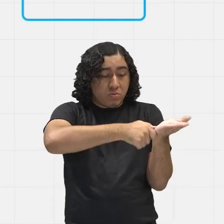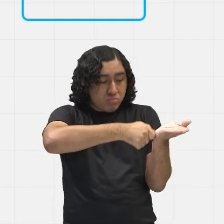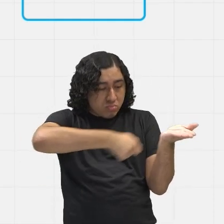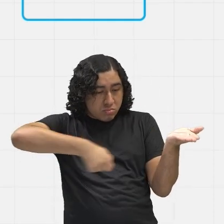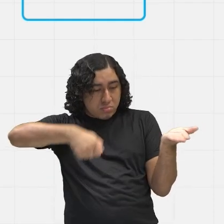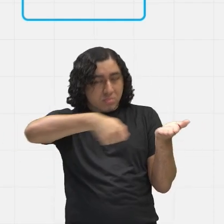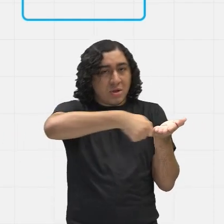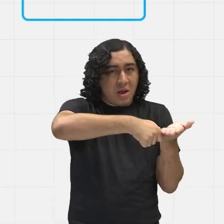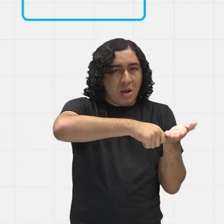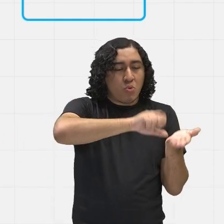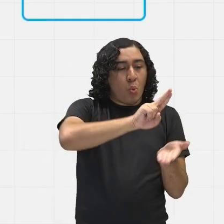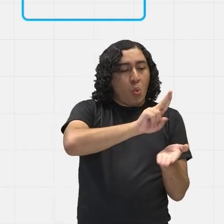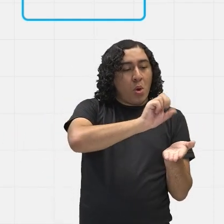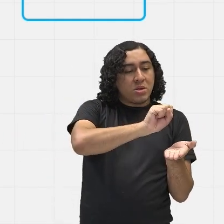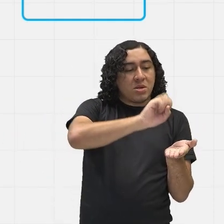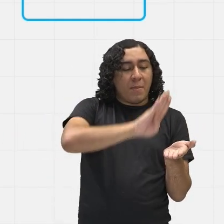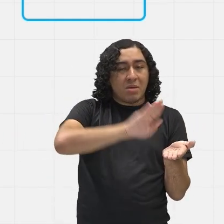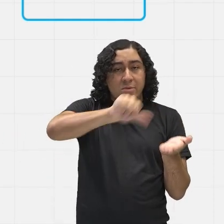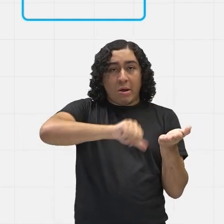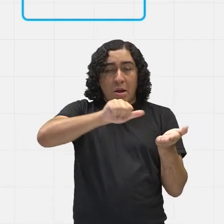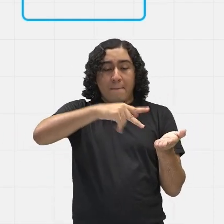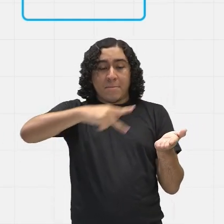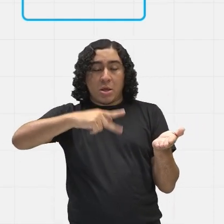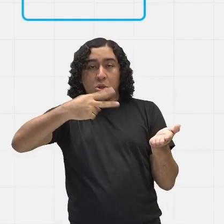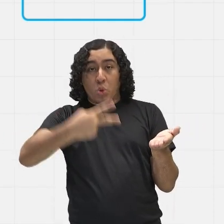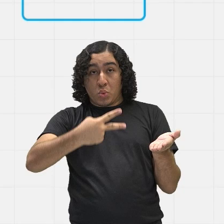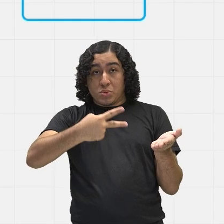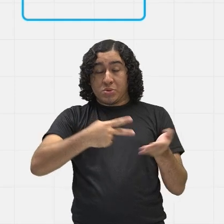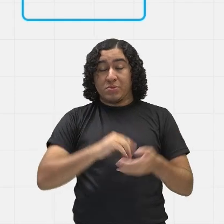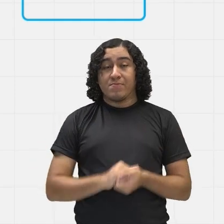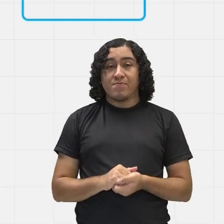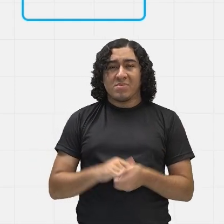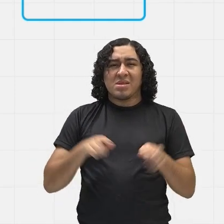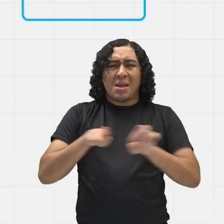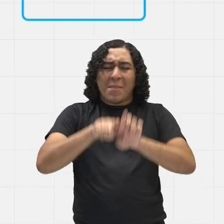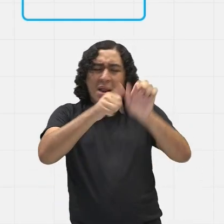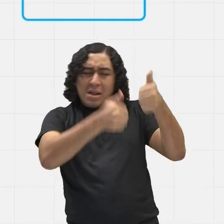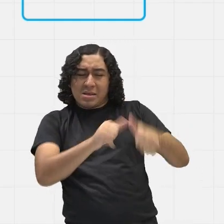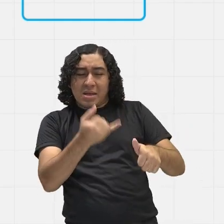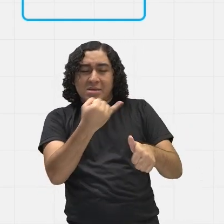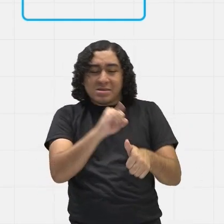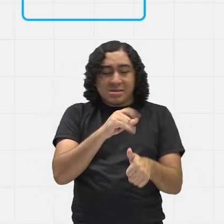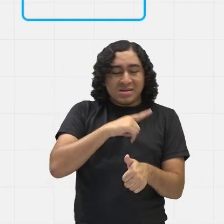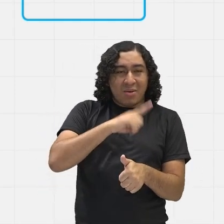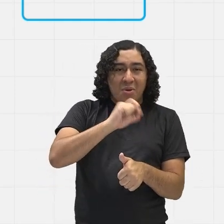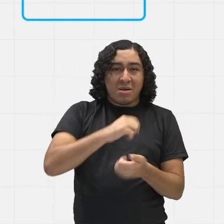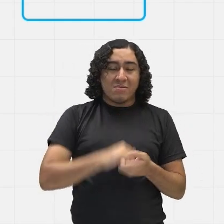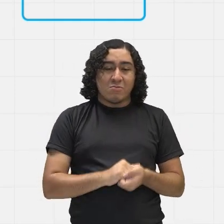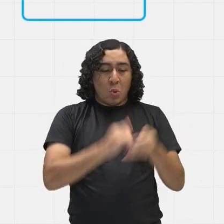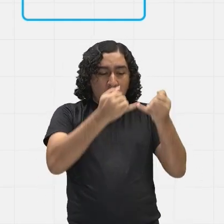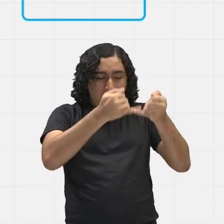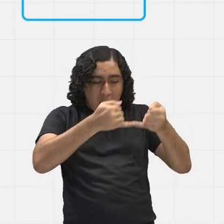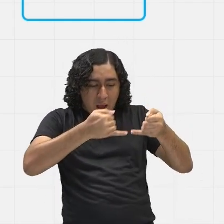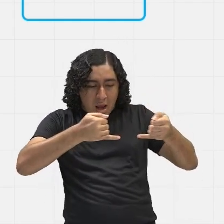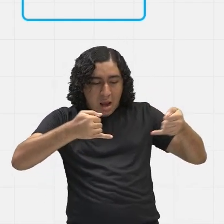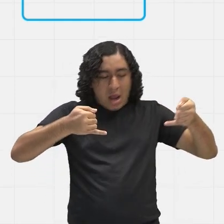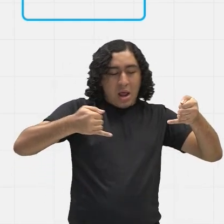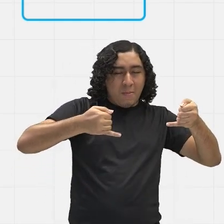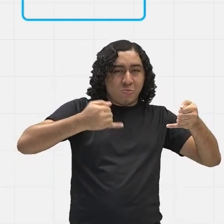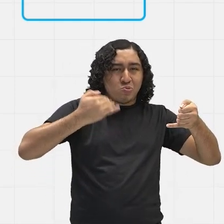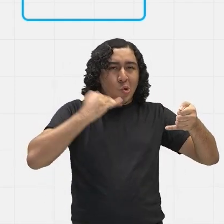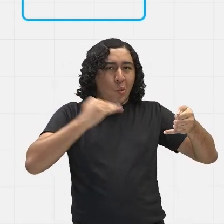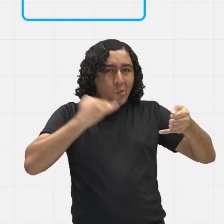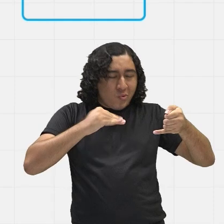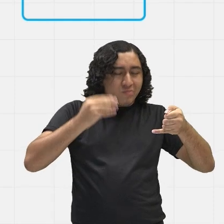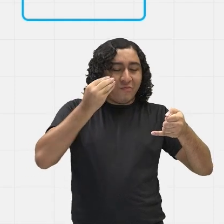P2. Verificar o estado de conservação ou se existe alguma avaria do cabo do microfone. O senhor vai observar por toda